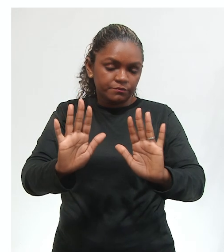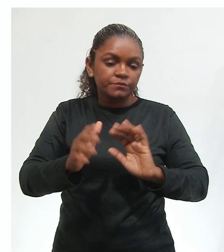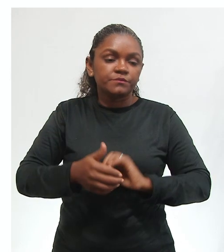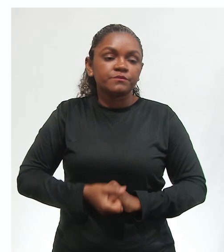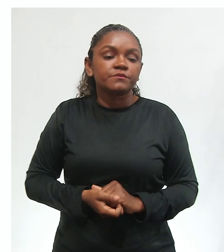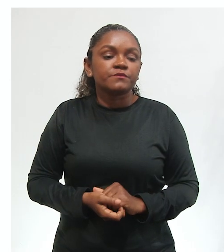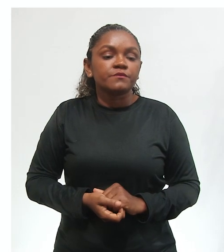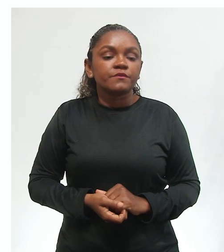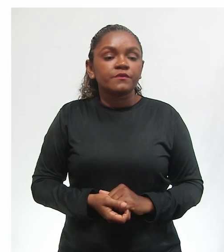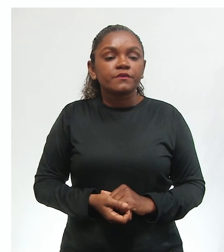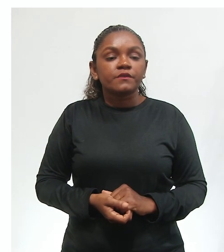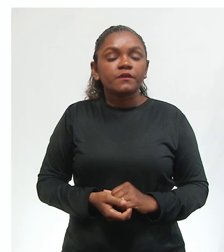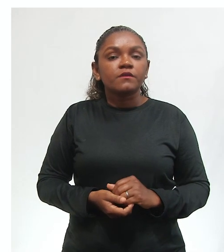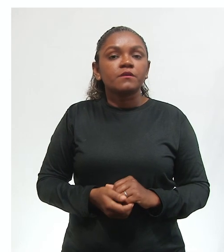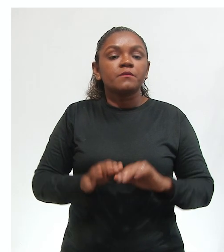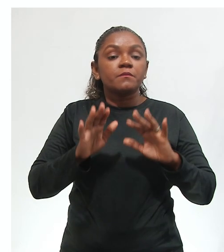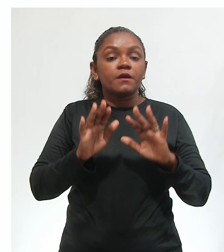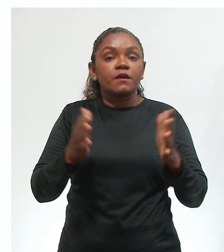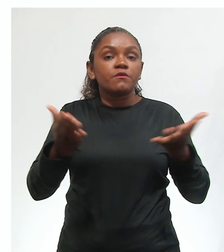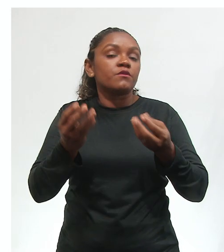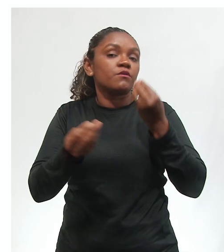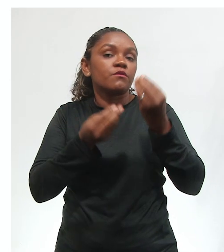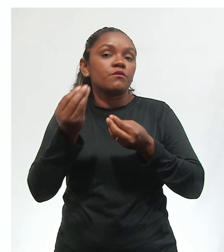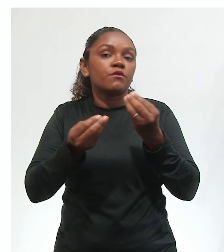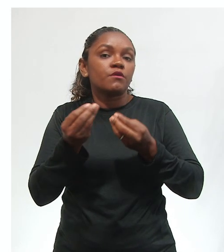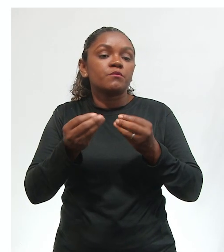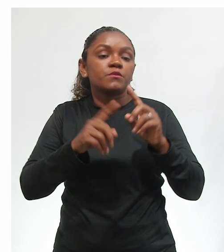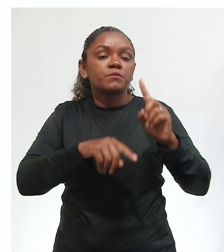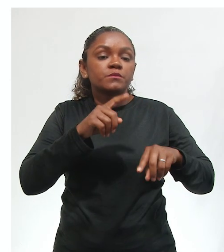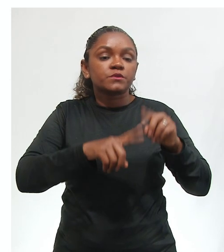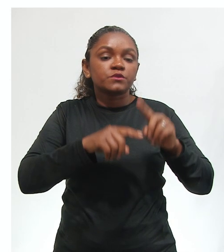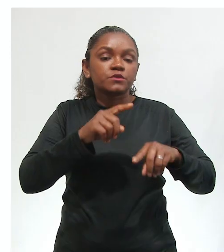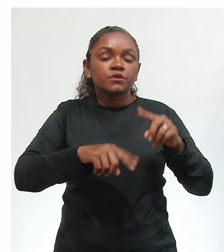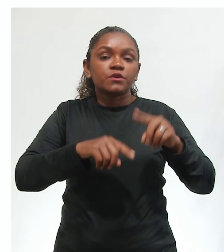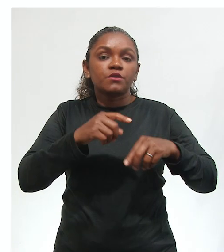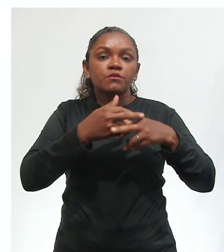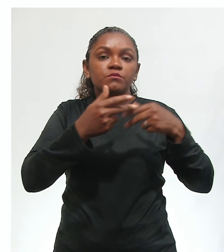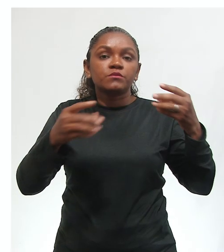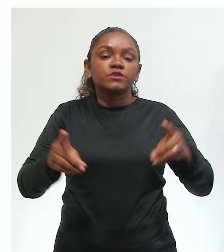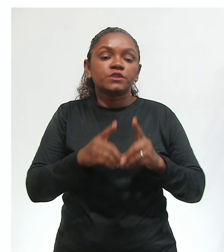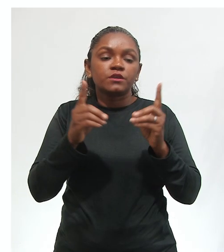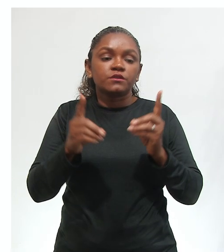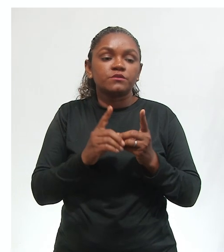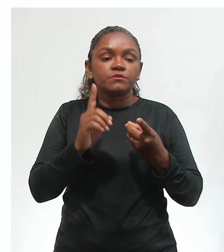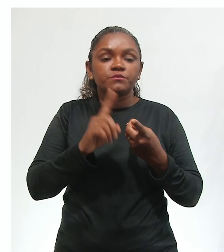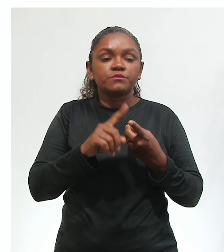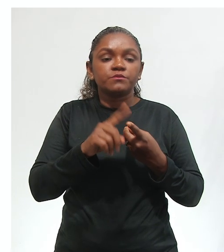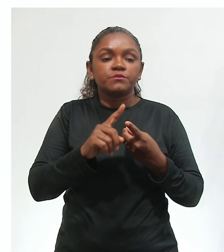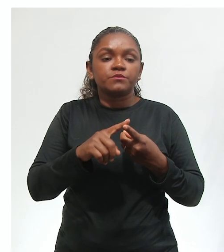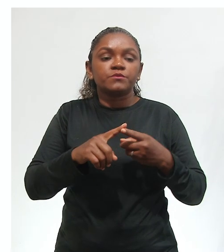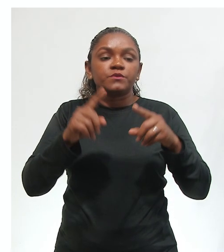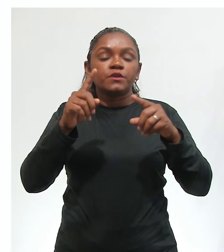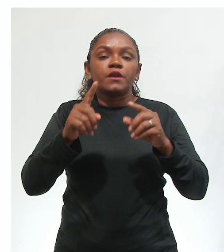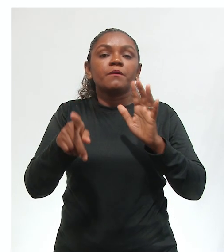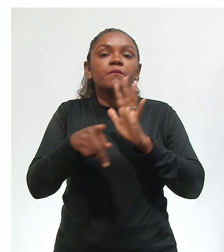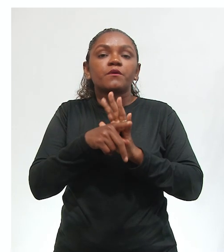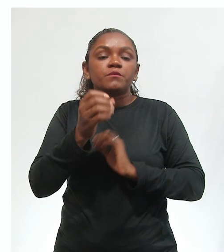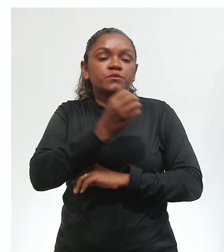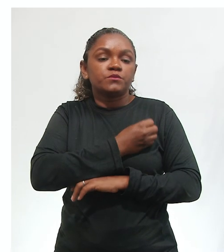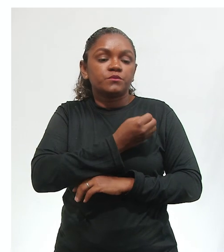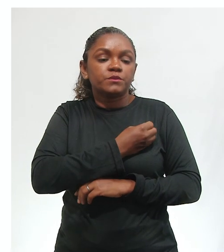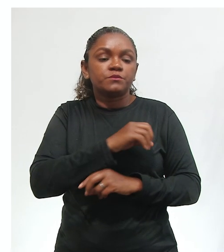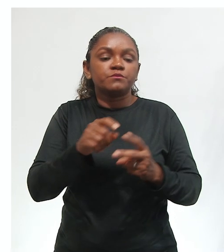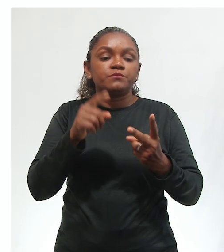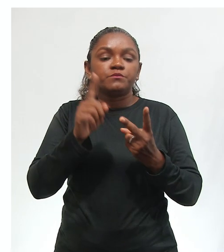para ensinar isso? Primeiro, quadros numéricos, explorando regularidades e conhecimentos prévios,